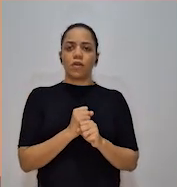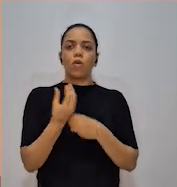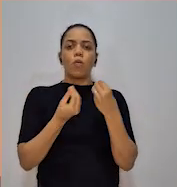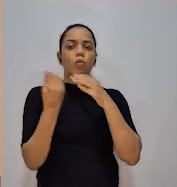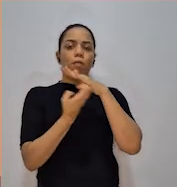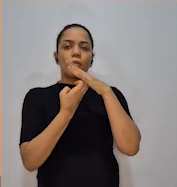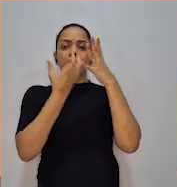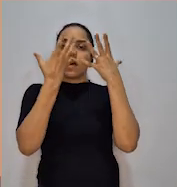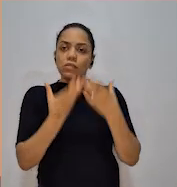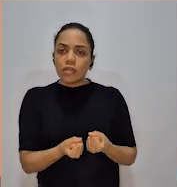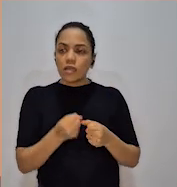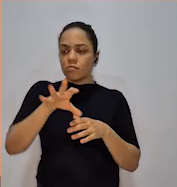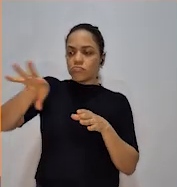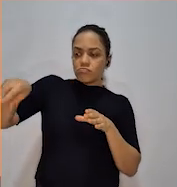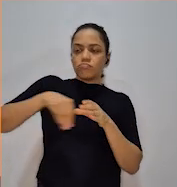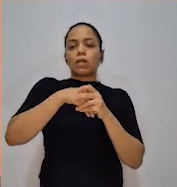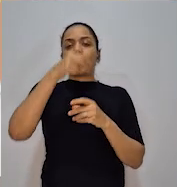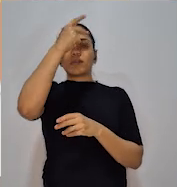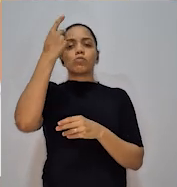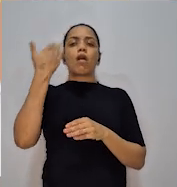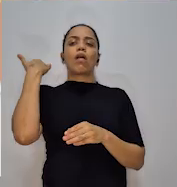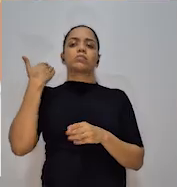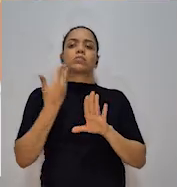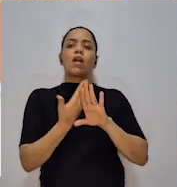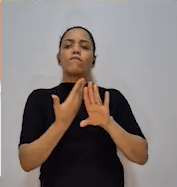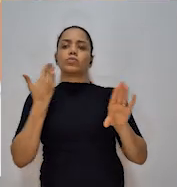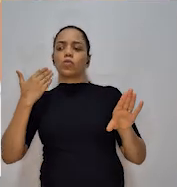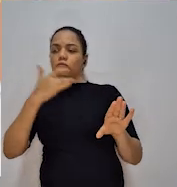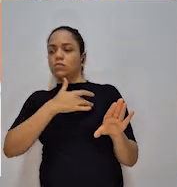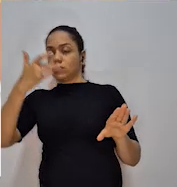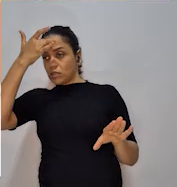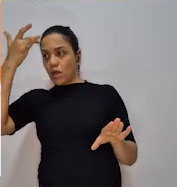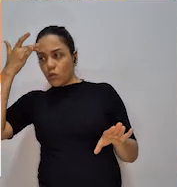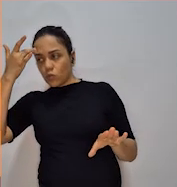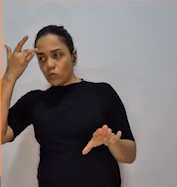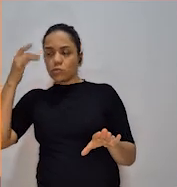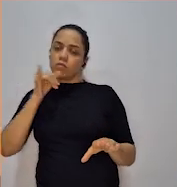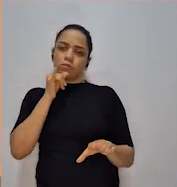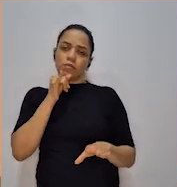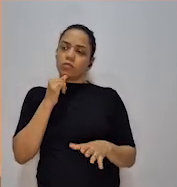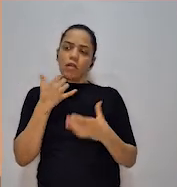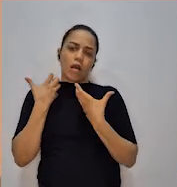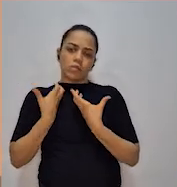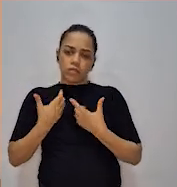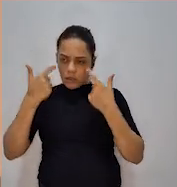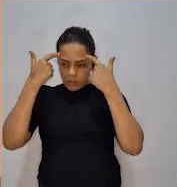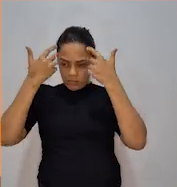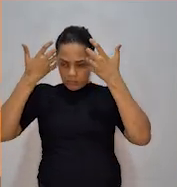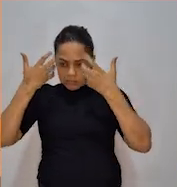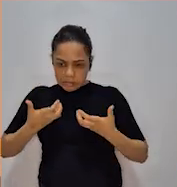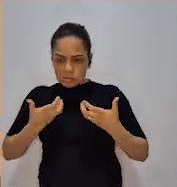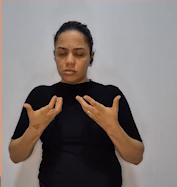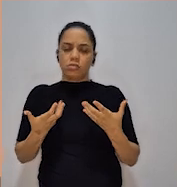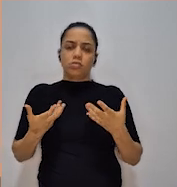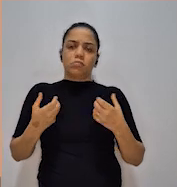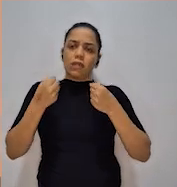e reintegrar profissionais afastados por questões de saúde mental, como burnout, considerando que muitas vezes o